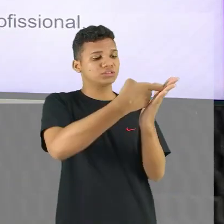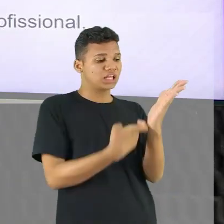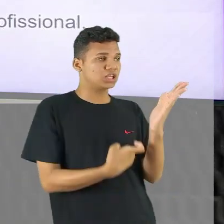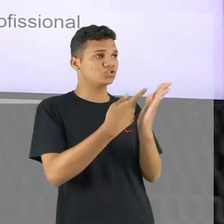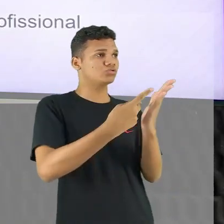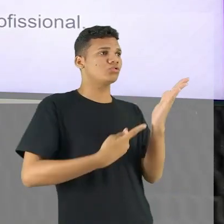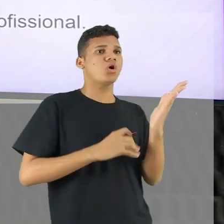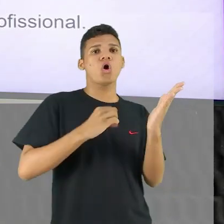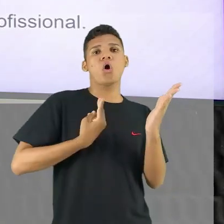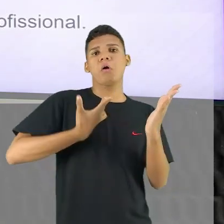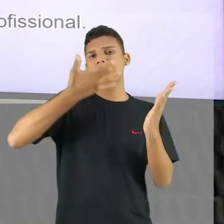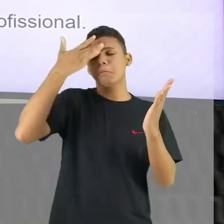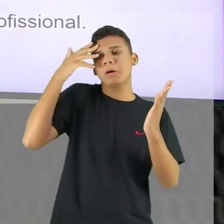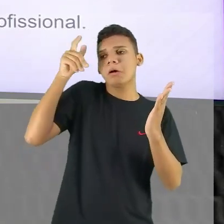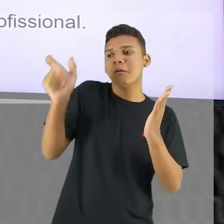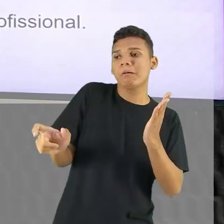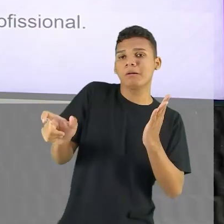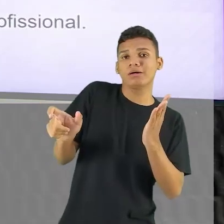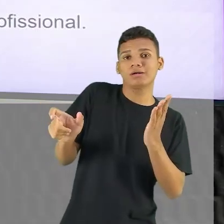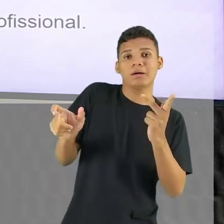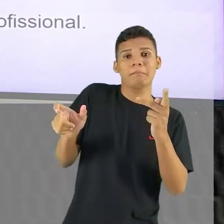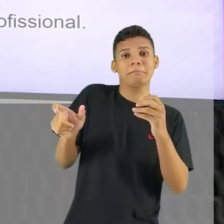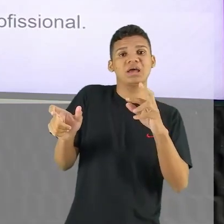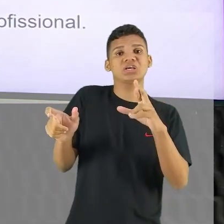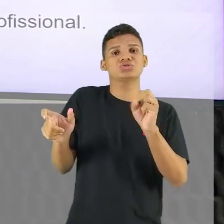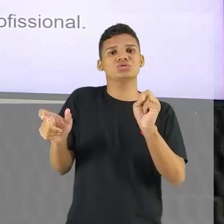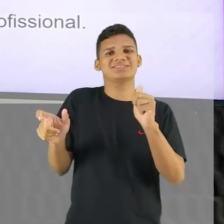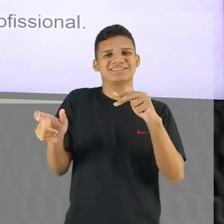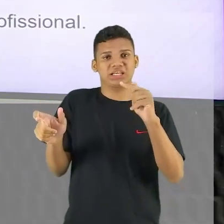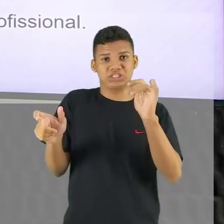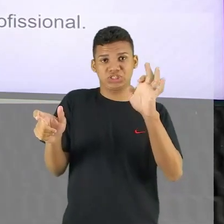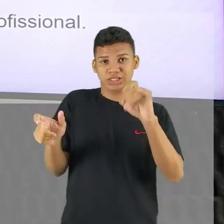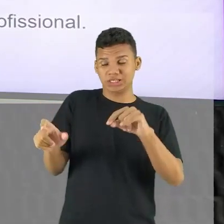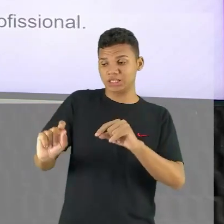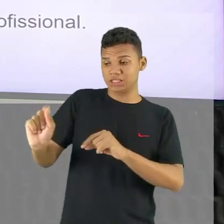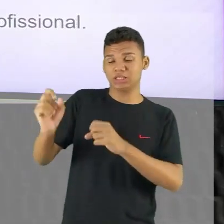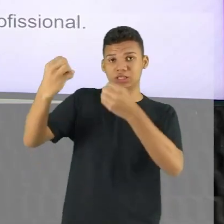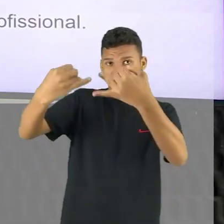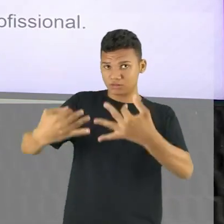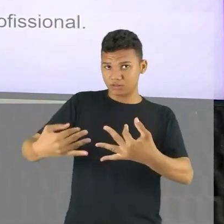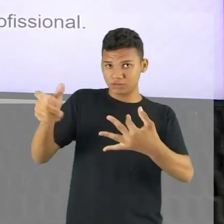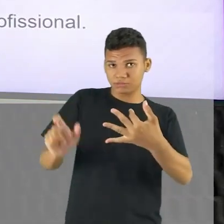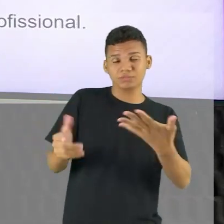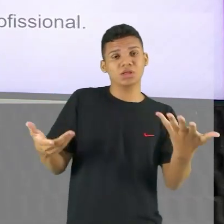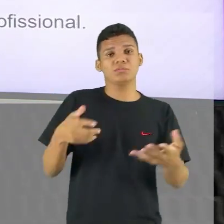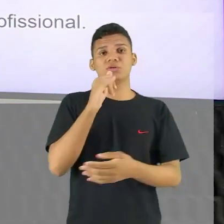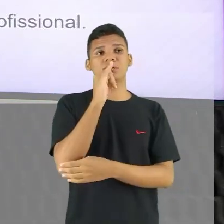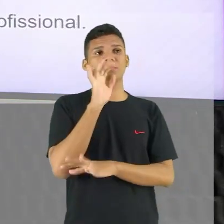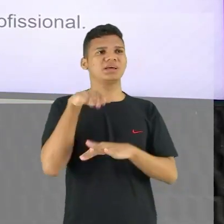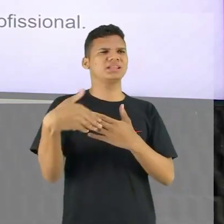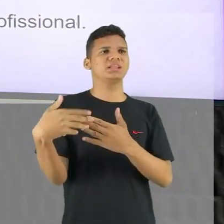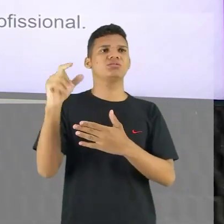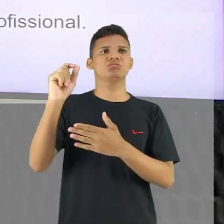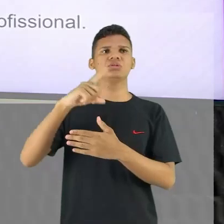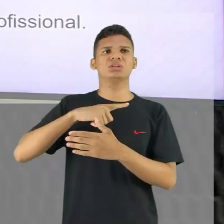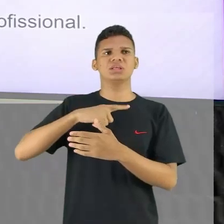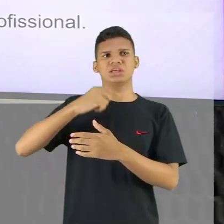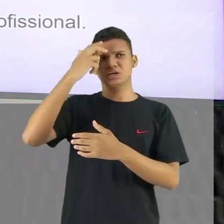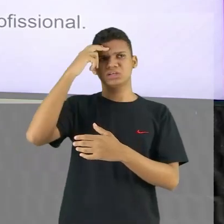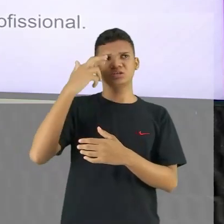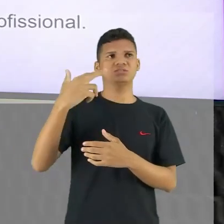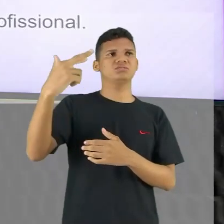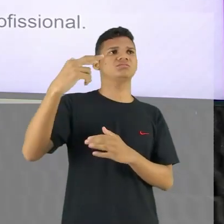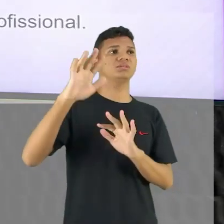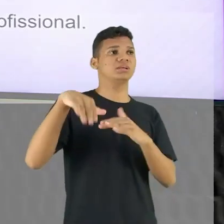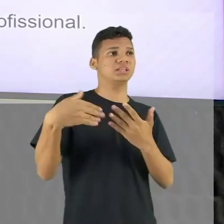que está sendo retratado, certo? Então, vamos voltar para a nossa questão aqui. Ao retratar a trajetória dos refugiados,